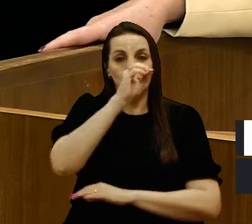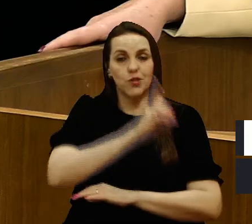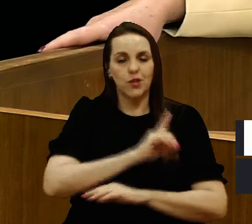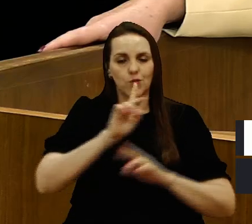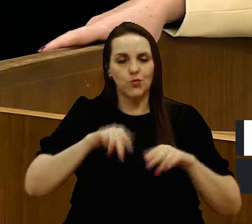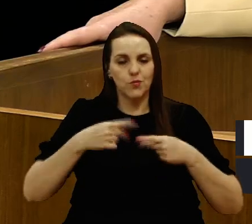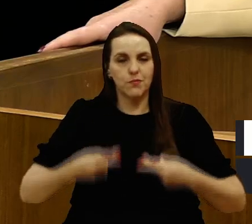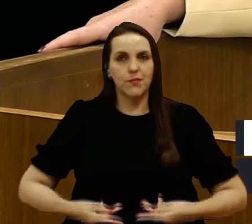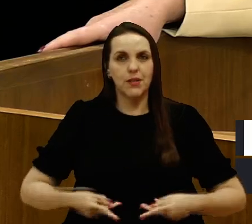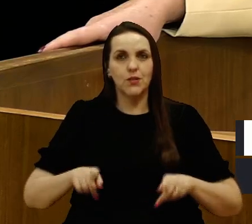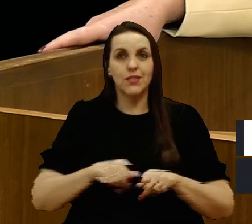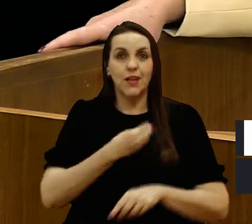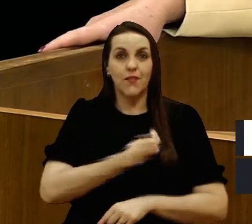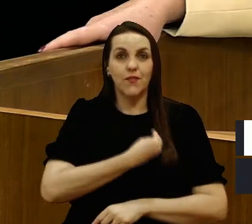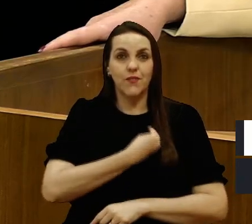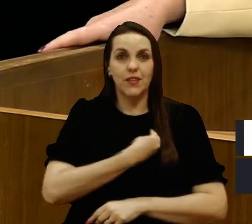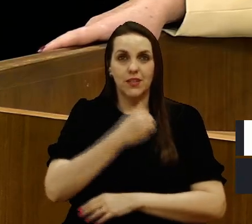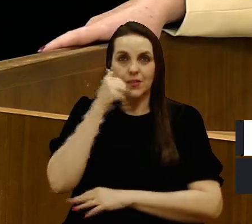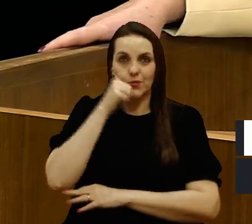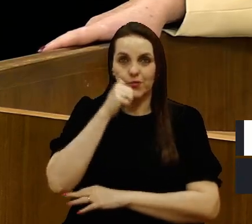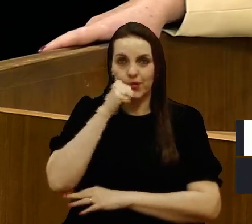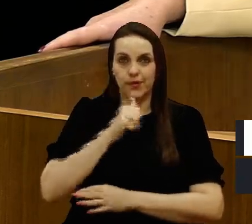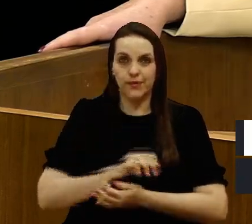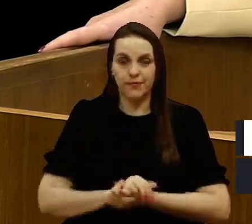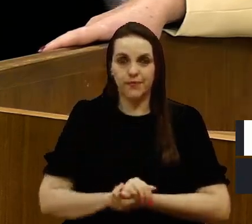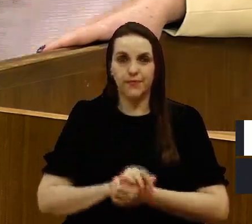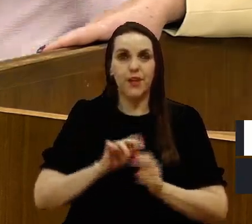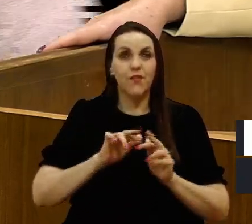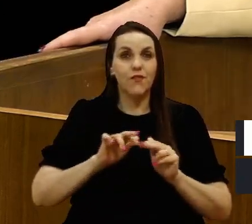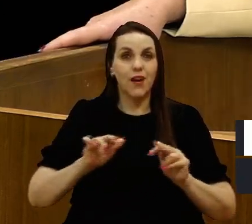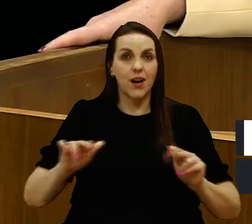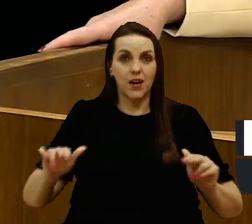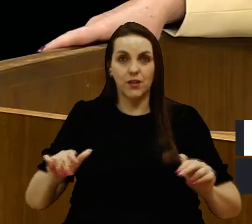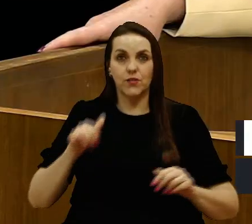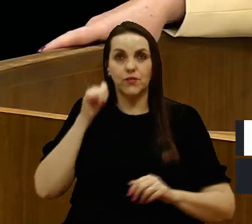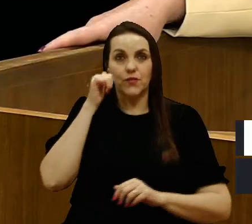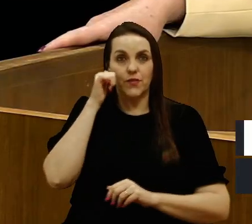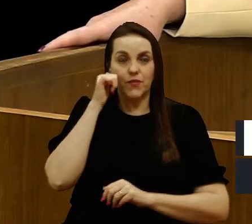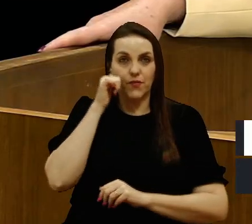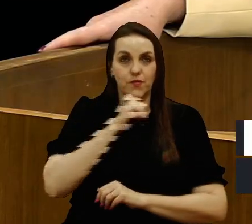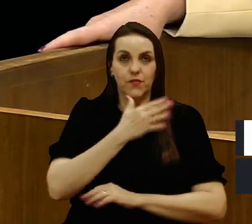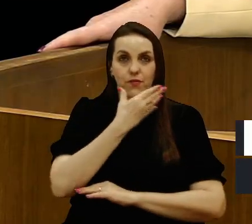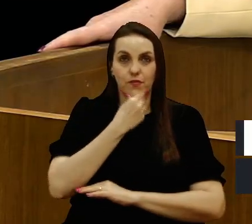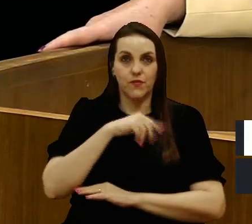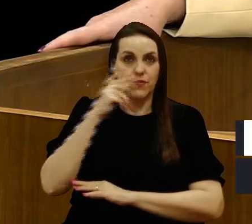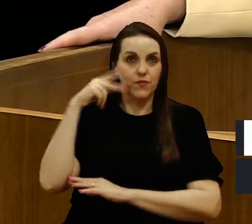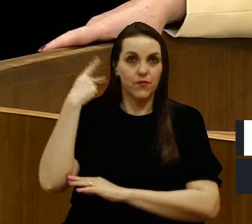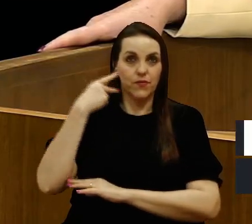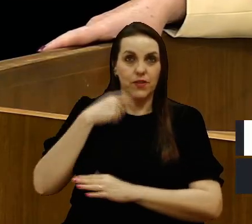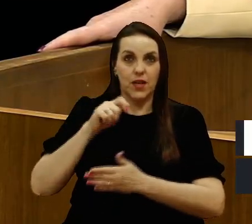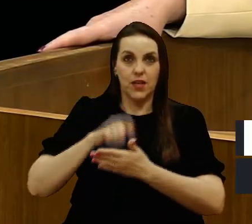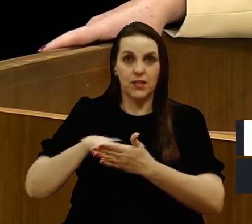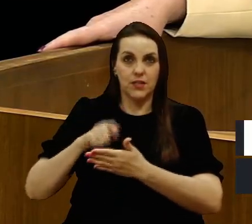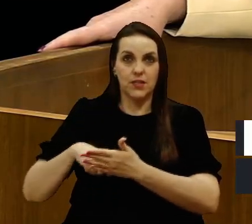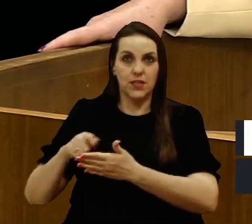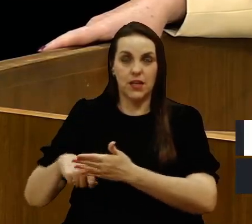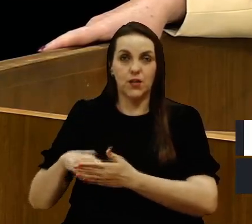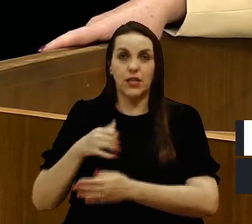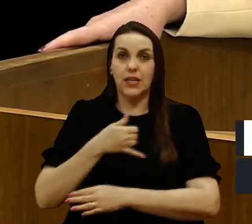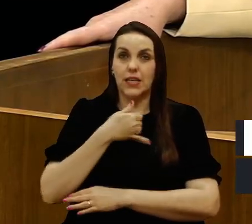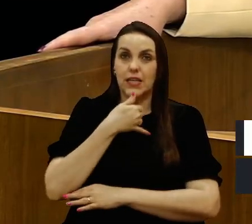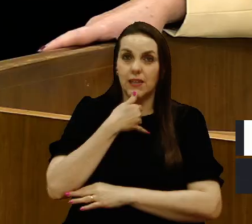humanos e pela vida das mulheres. Vários vereadores e vereadoras assinaram, infelizmente a gente não